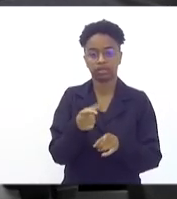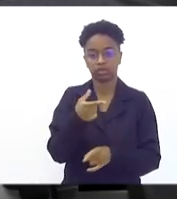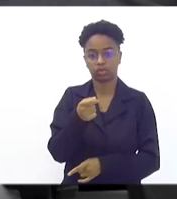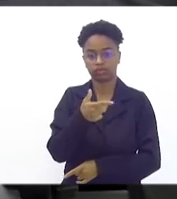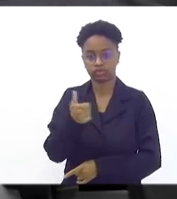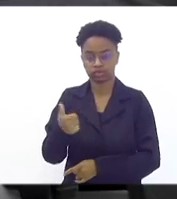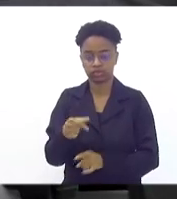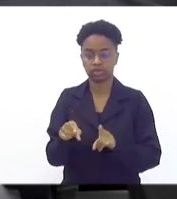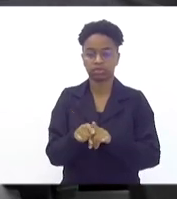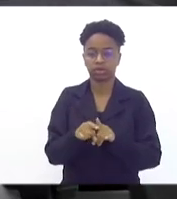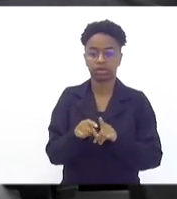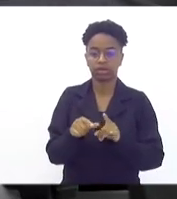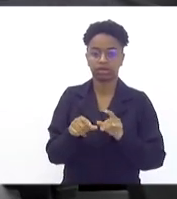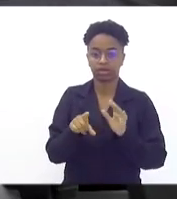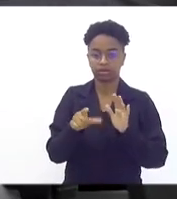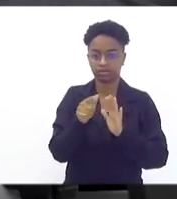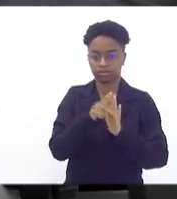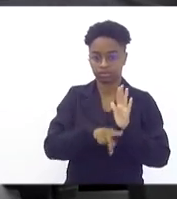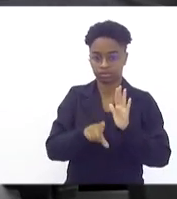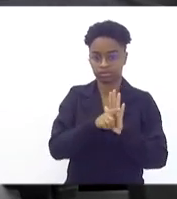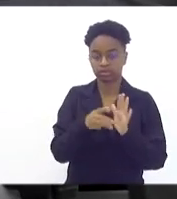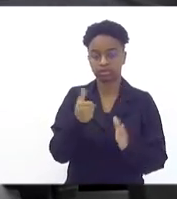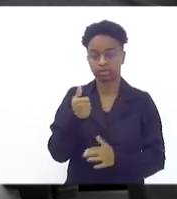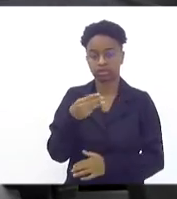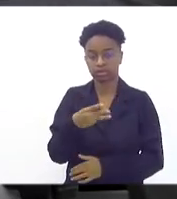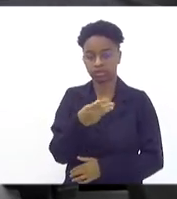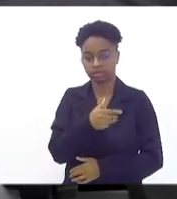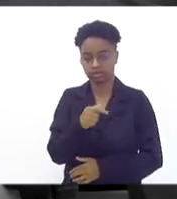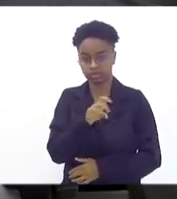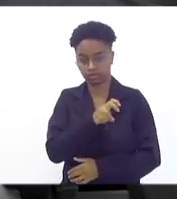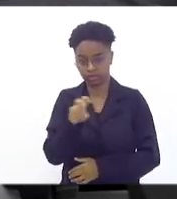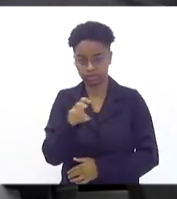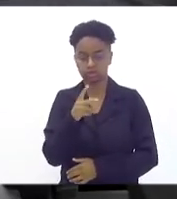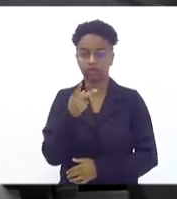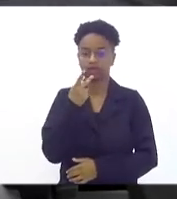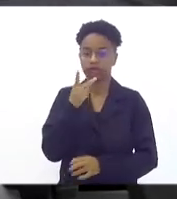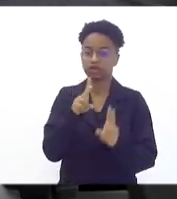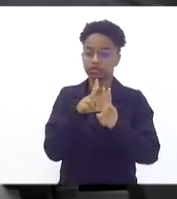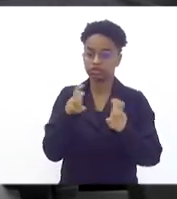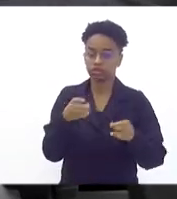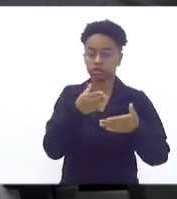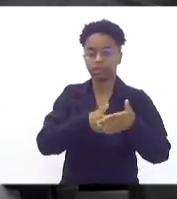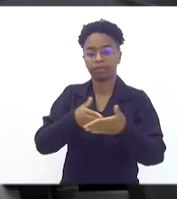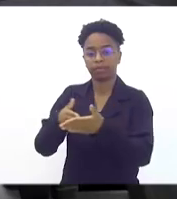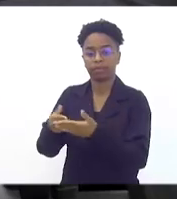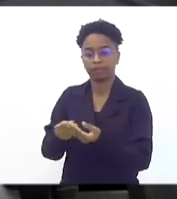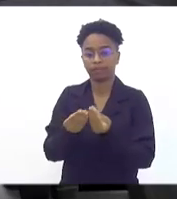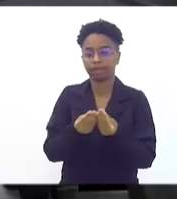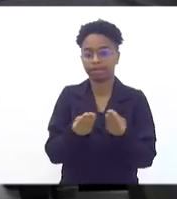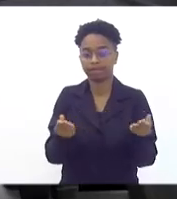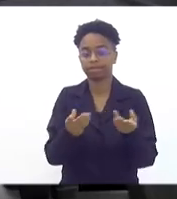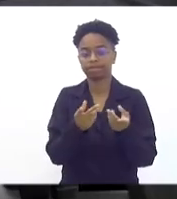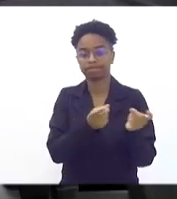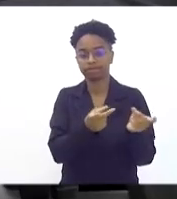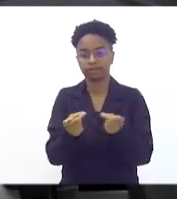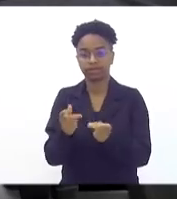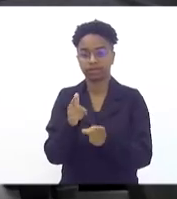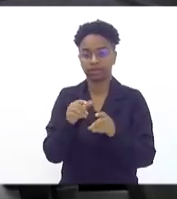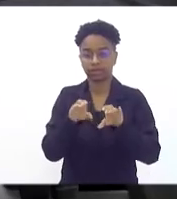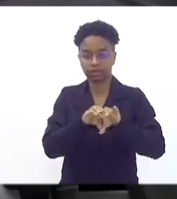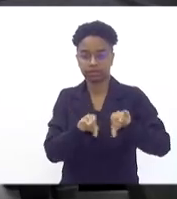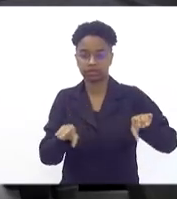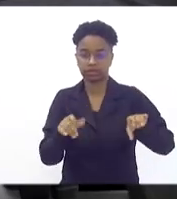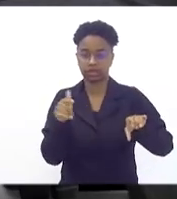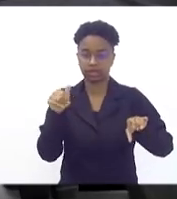1355 fala sobre eliminação de Barreiras consumidor canalizado no estado do Rio de Janeiro e o último aqui é o 396